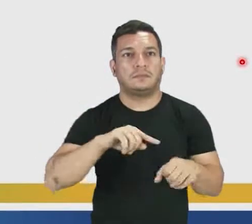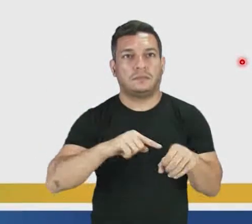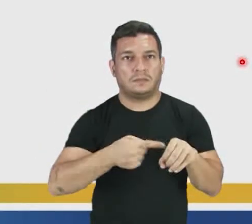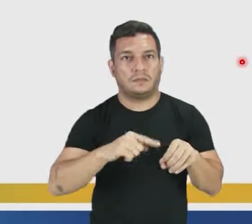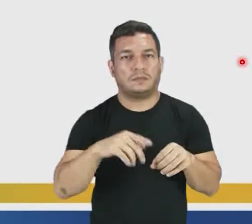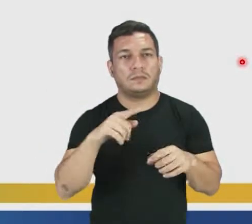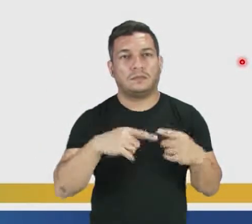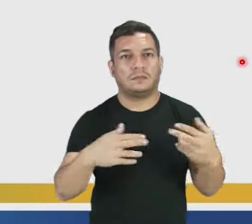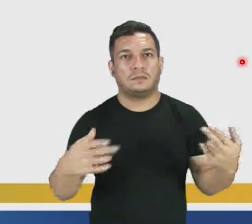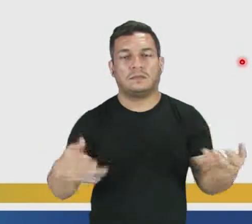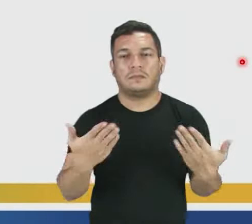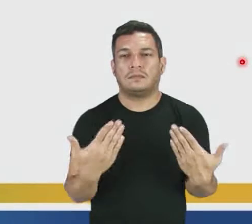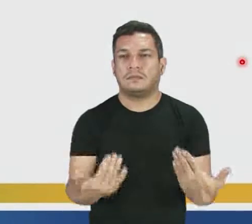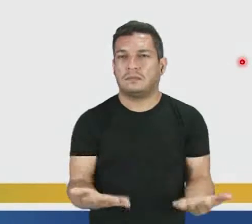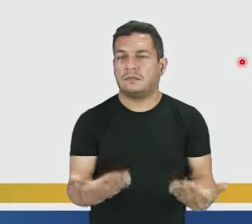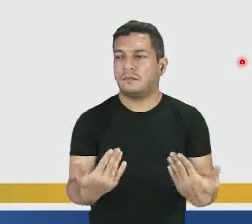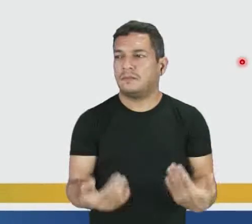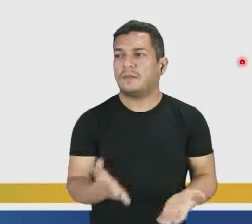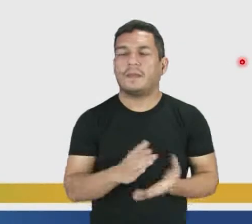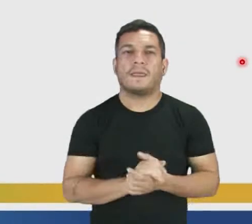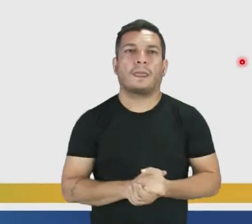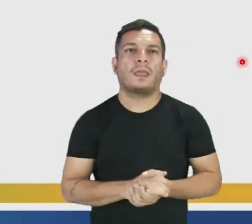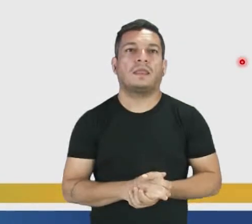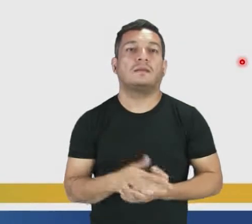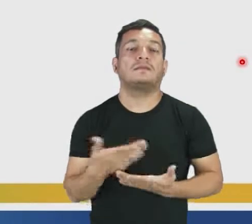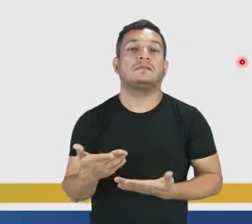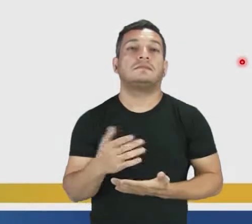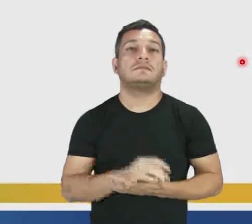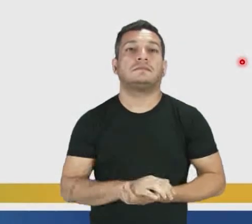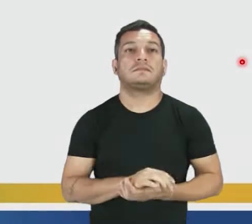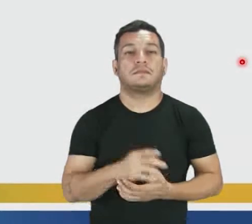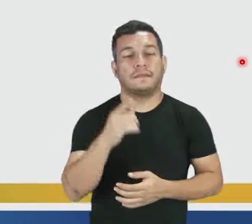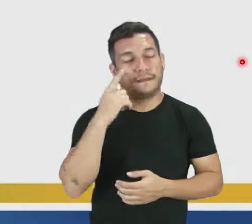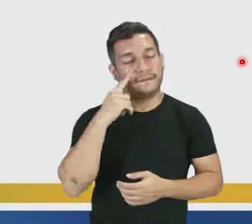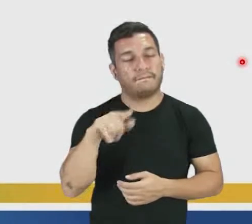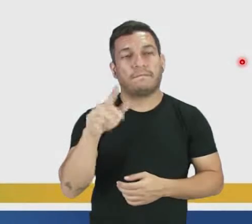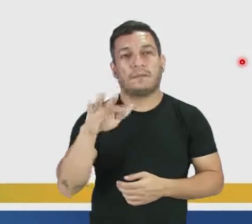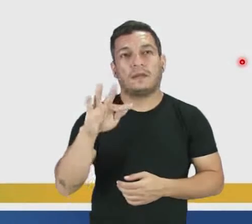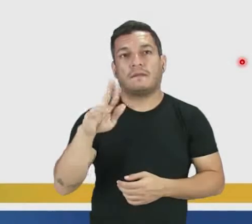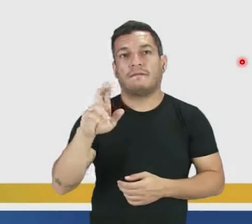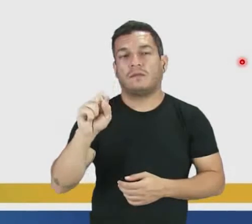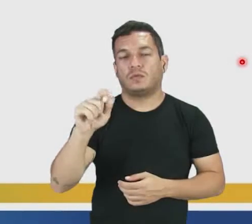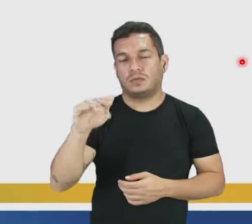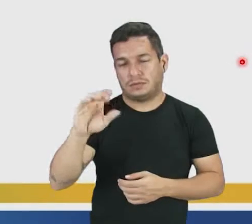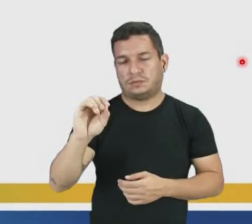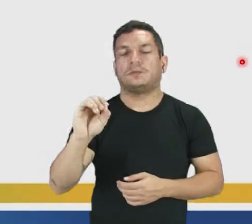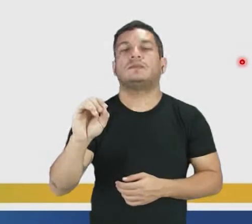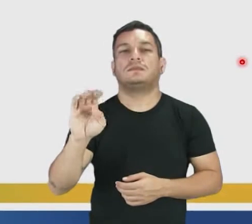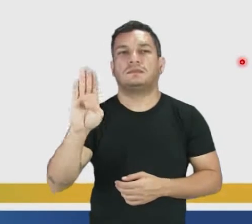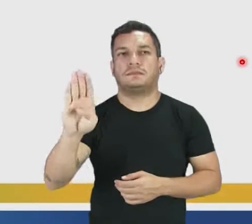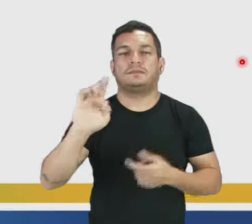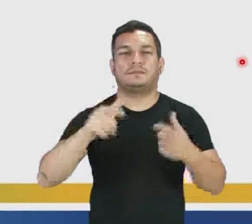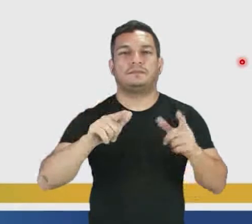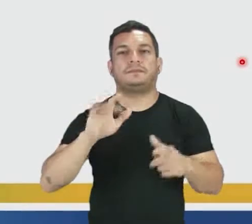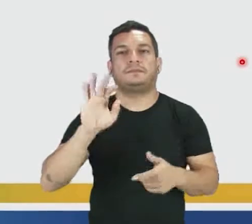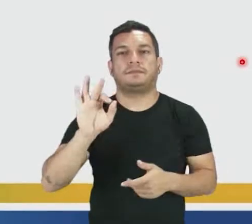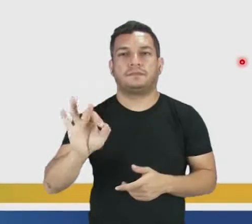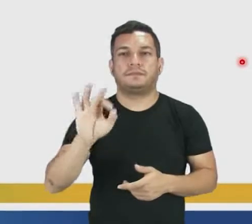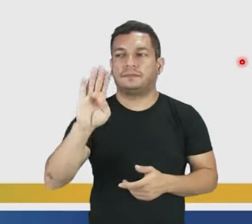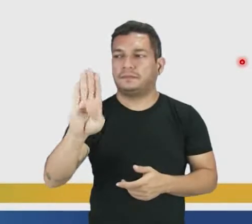de elementos leves. E aí, o que a gente acabou de ver que ocorre por meio da fusão